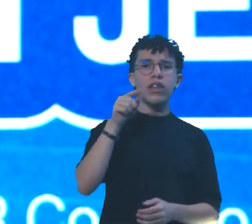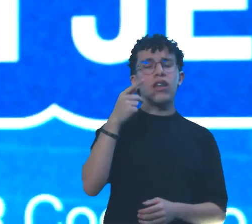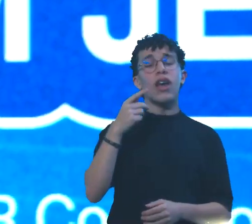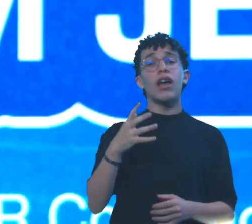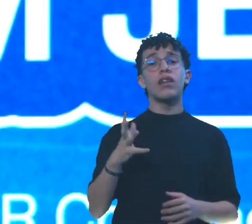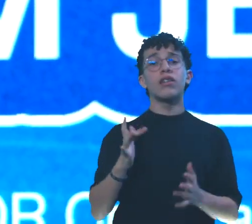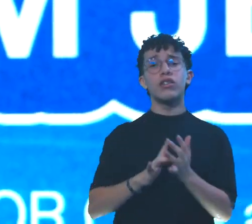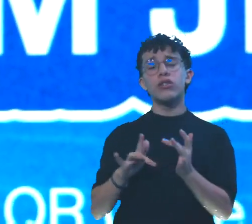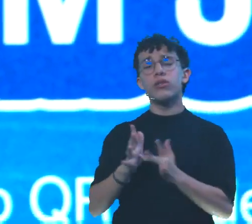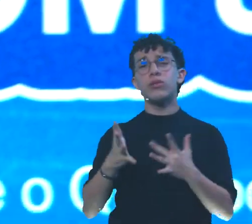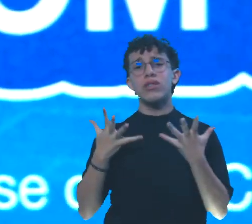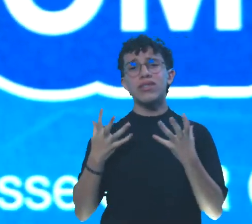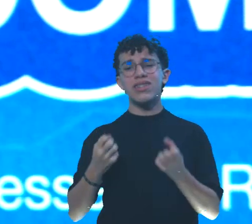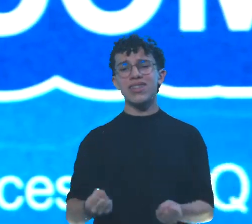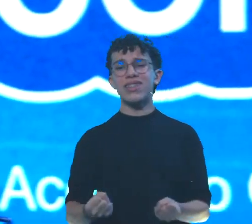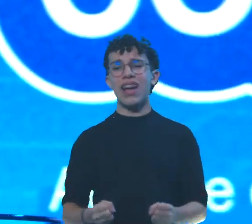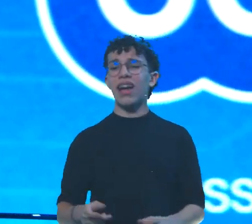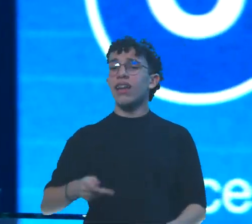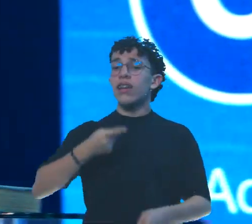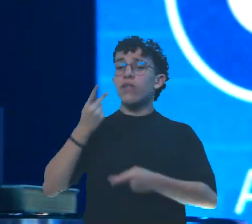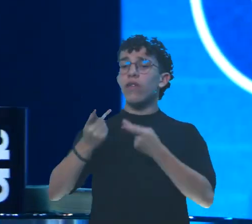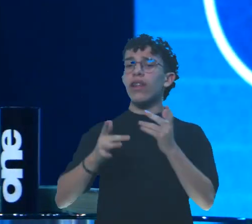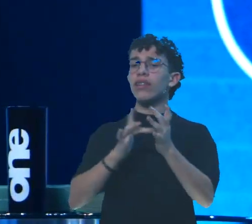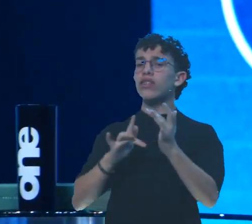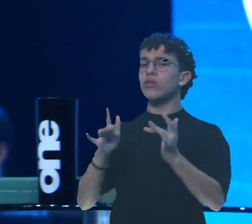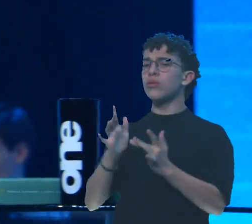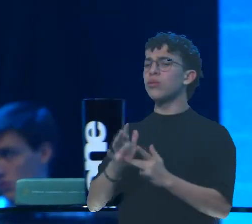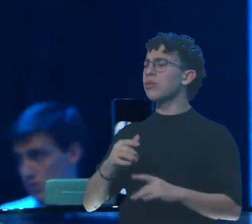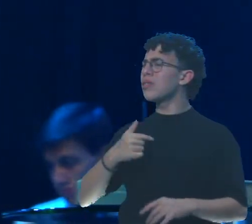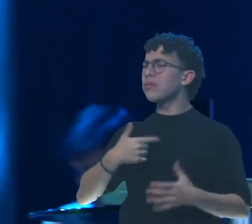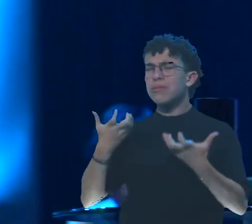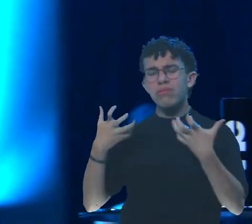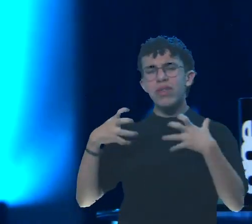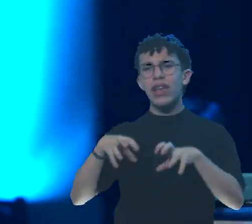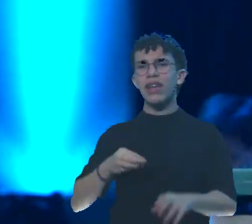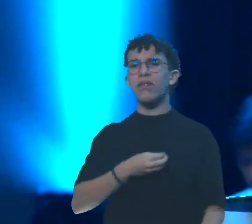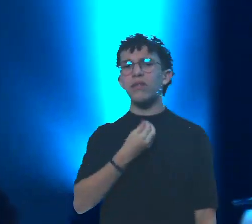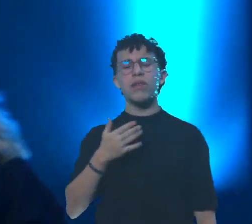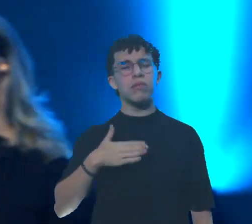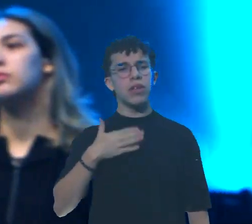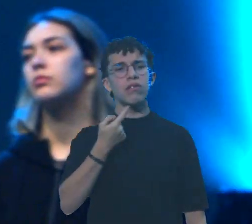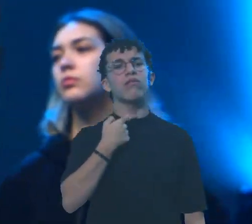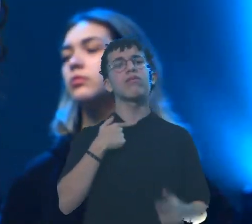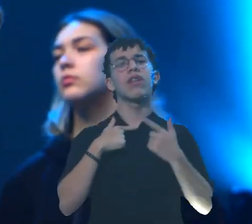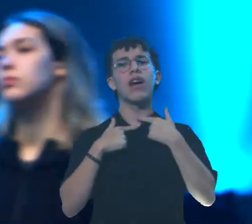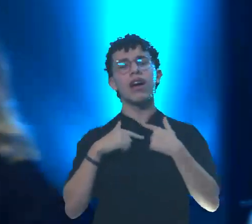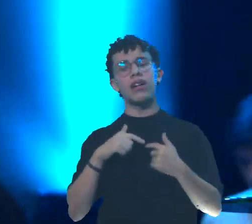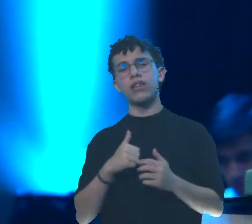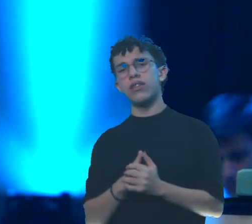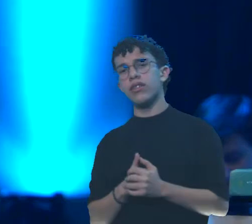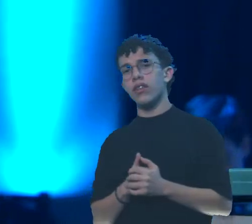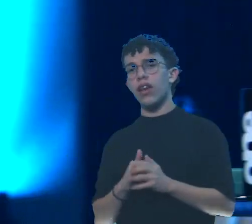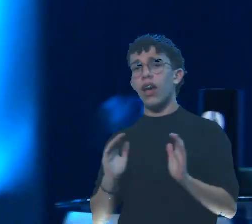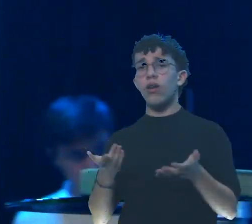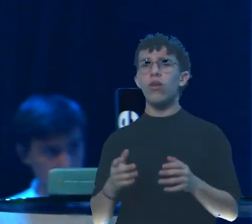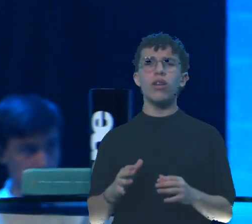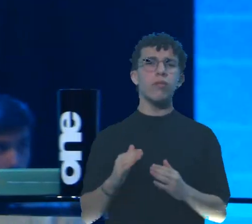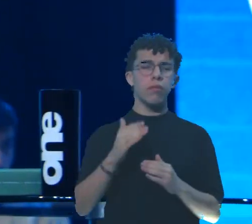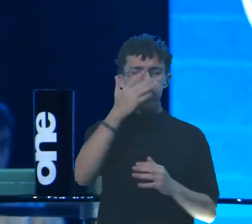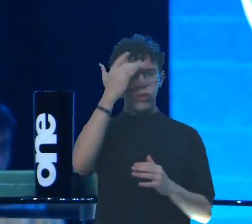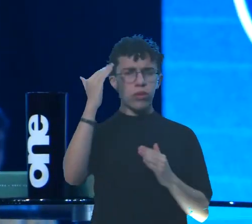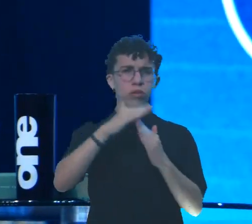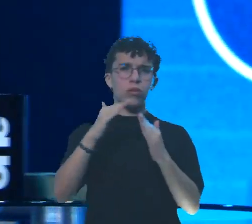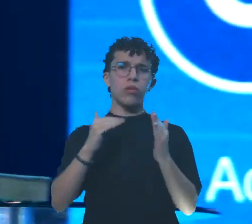tua vida para Ele e falar: Jesus, eu cansei de viver do meu jeito. Então eu queria pedir para agora todo mundo fechar os